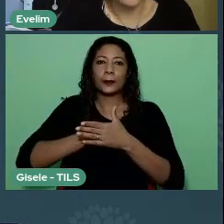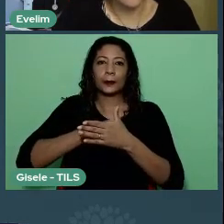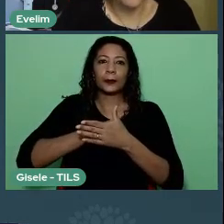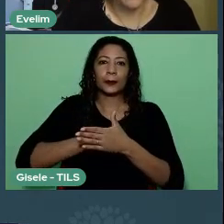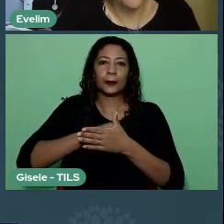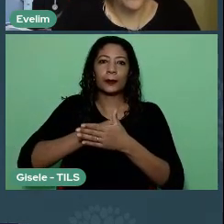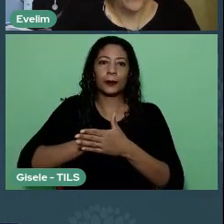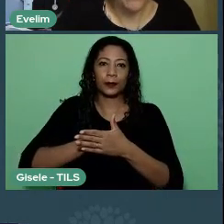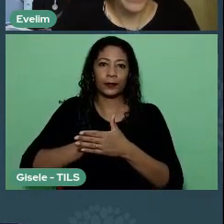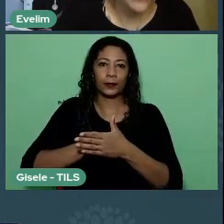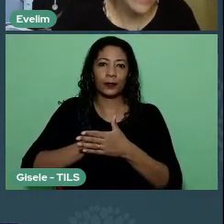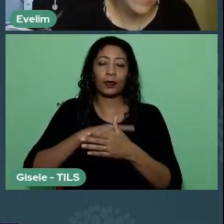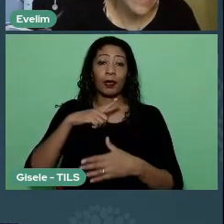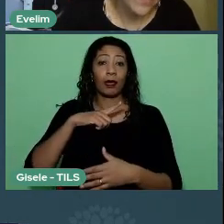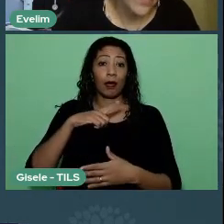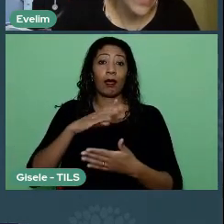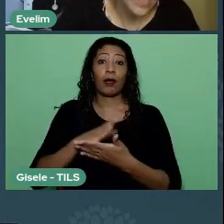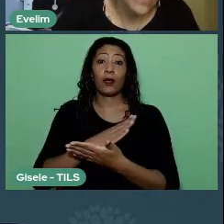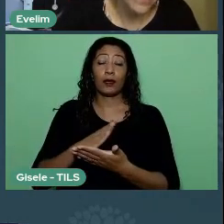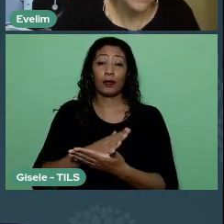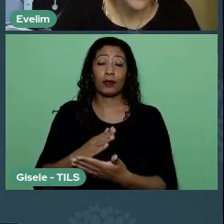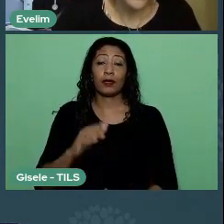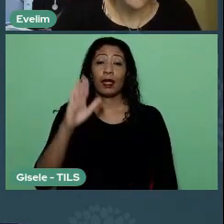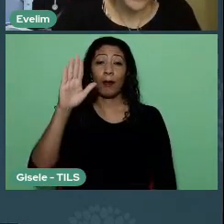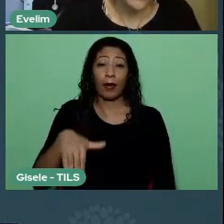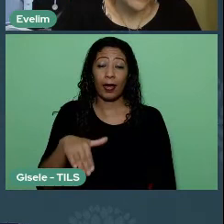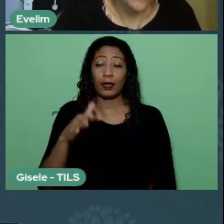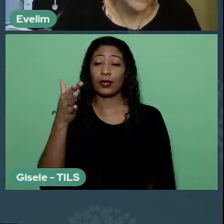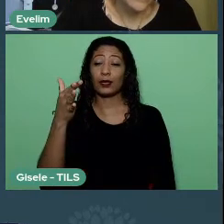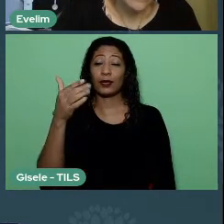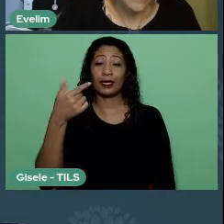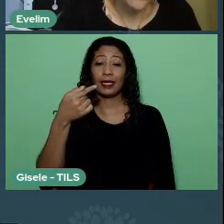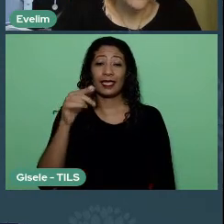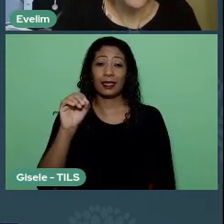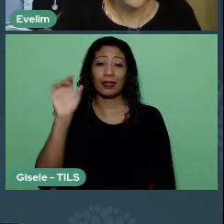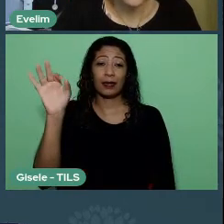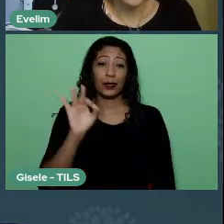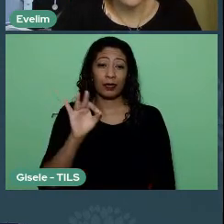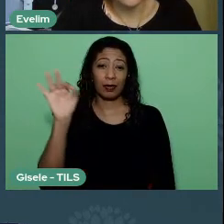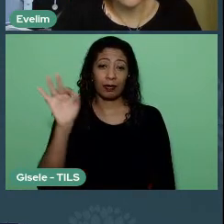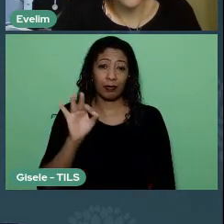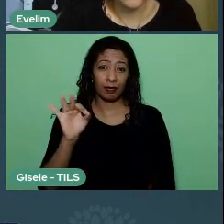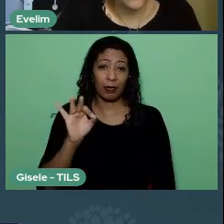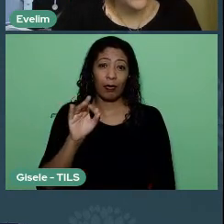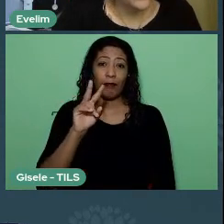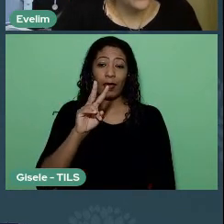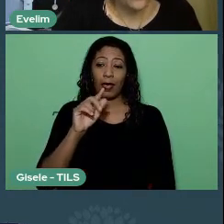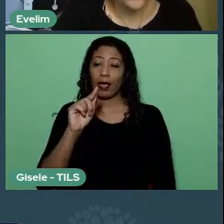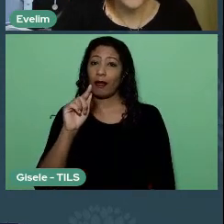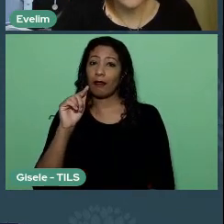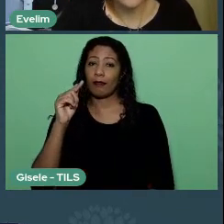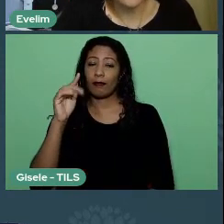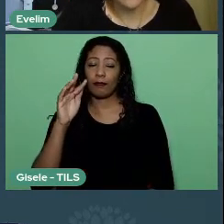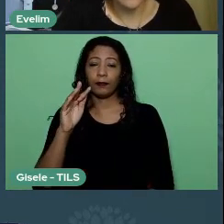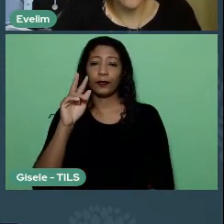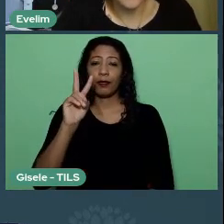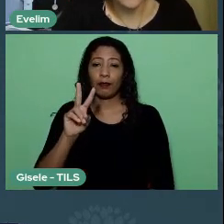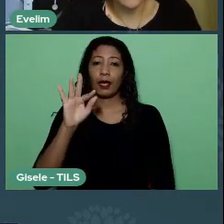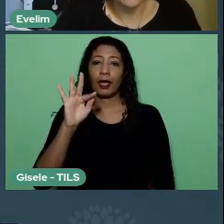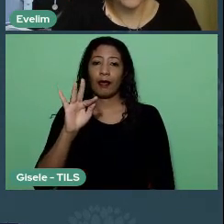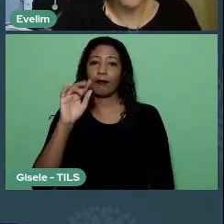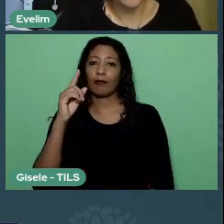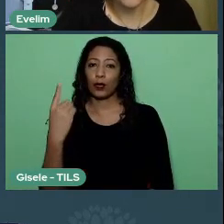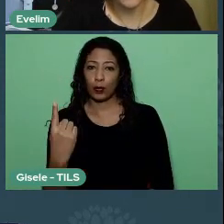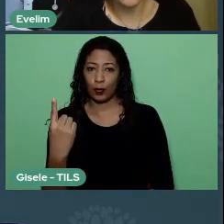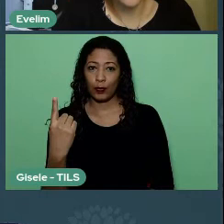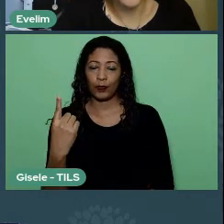alguns pacientes têm um VF1 abaixo de 70%, mesmo na fase estável, usam corticoides, o que